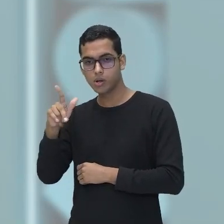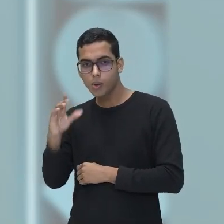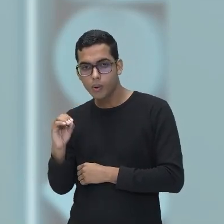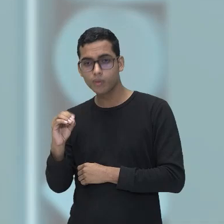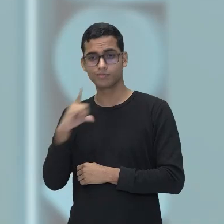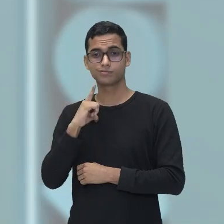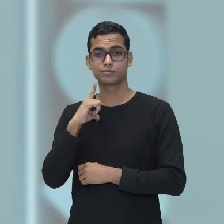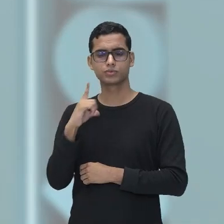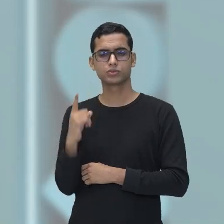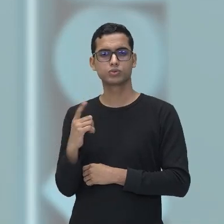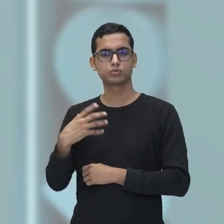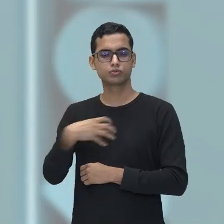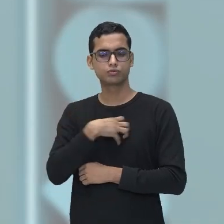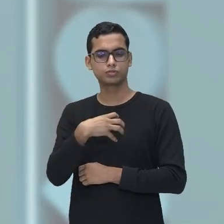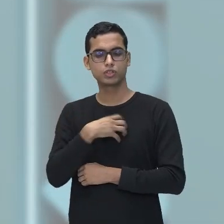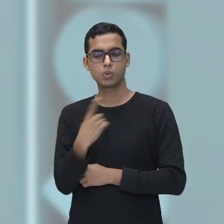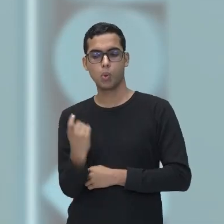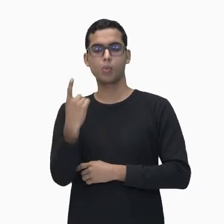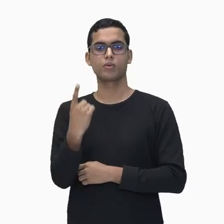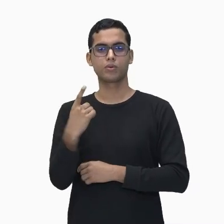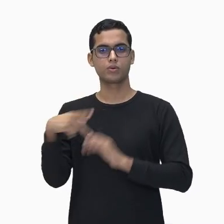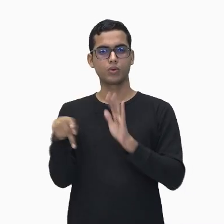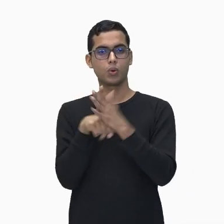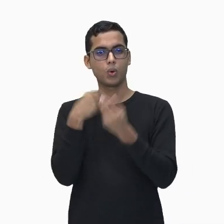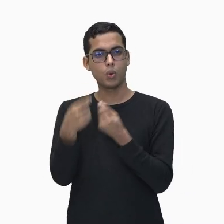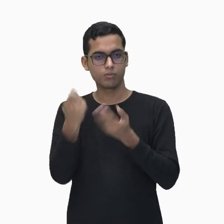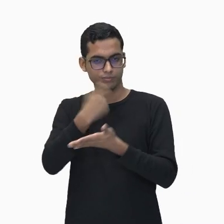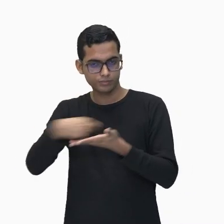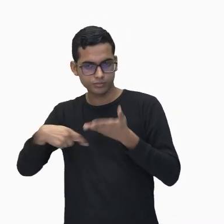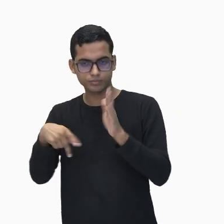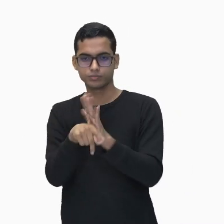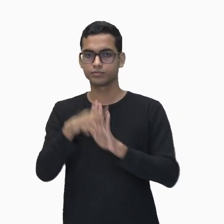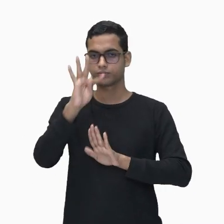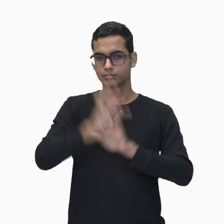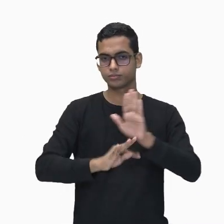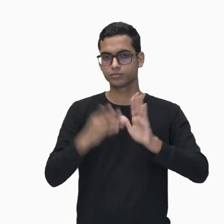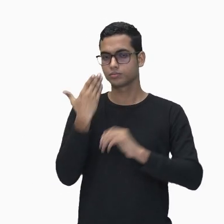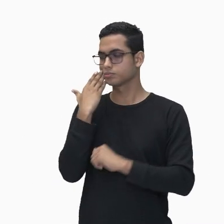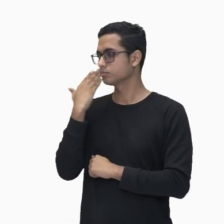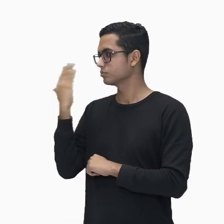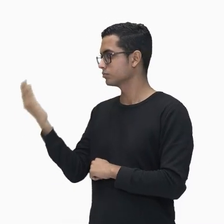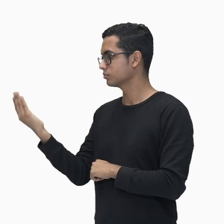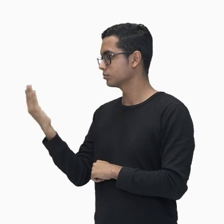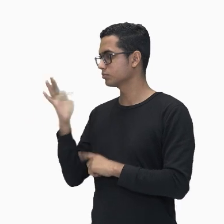seus textos. E eu vou mostrar para vocês agora na cartela como é que esse romance